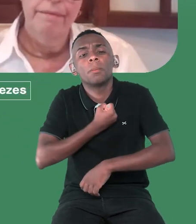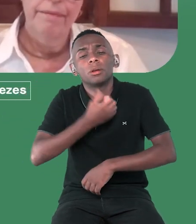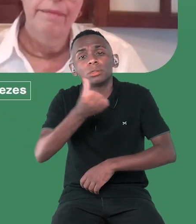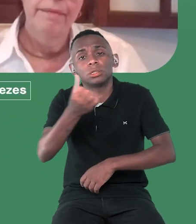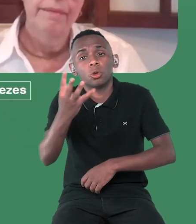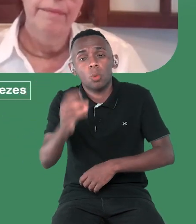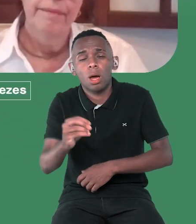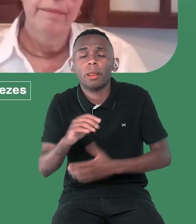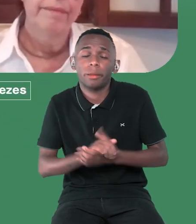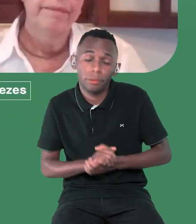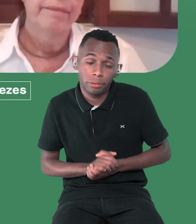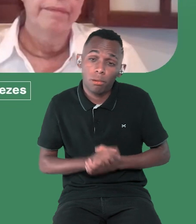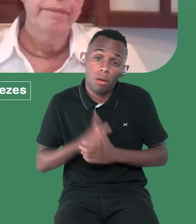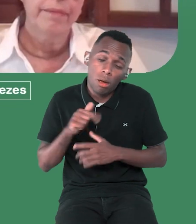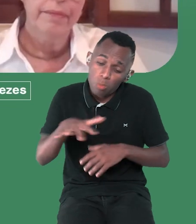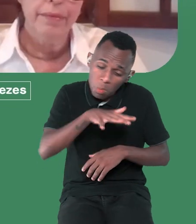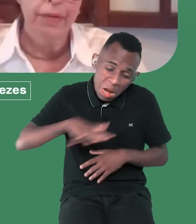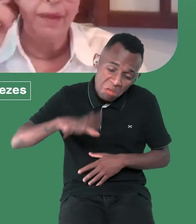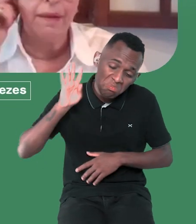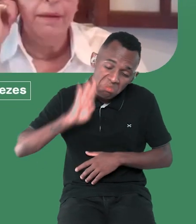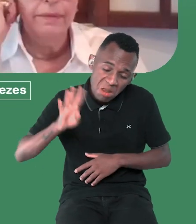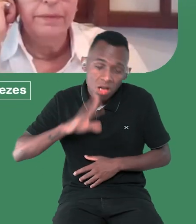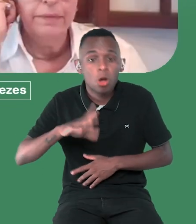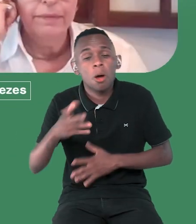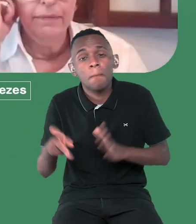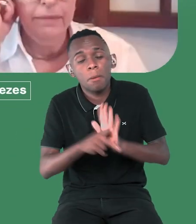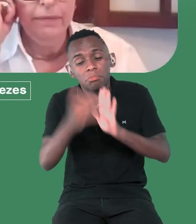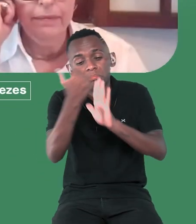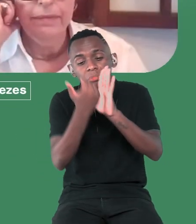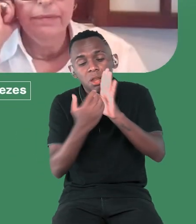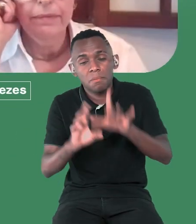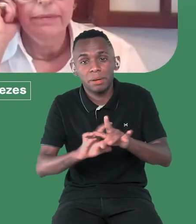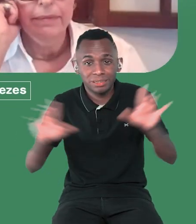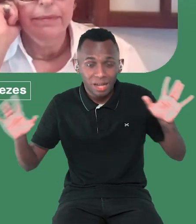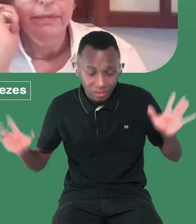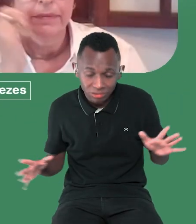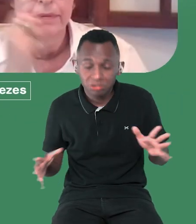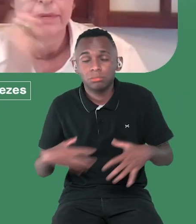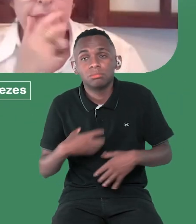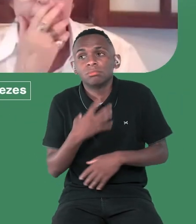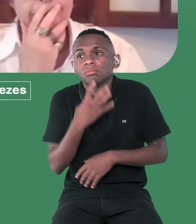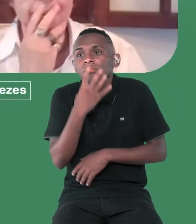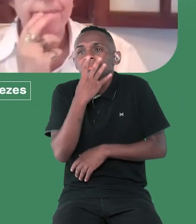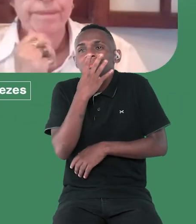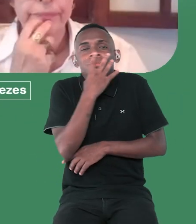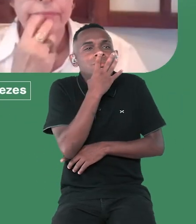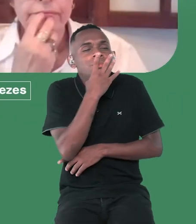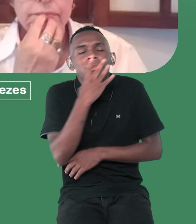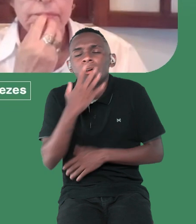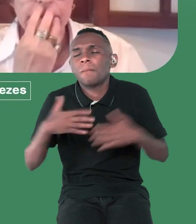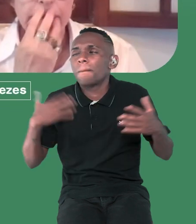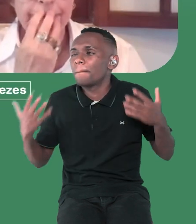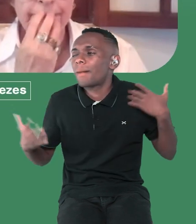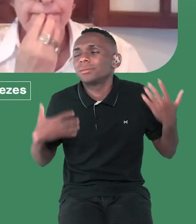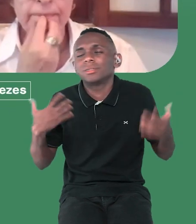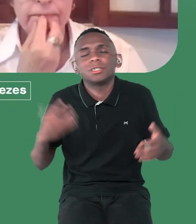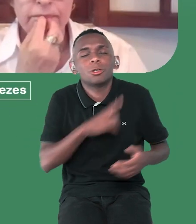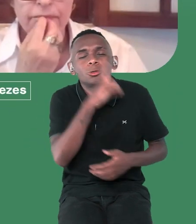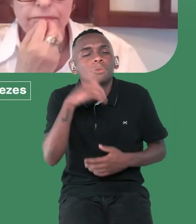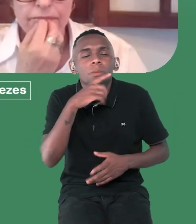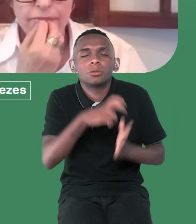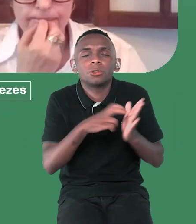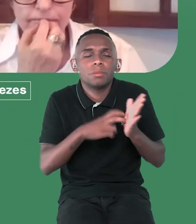A ilustração, assim, historicamente, ela até não é antiga, não, porque ela vai vir na Revolução